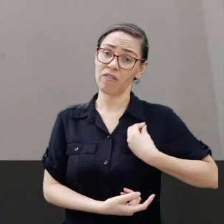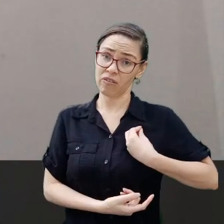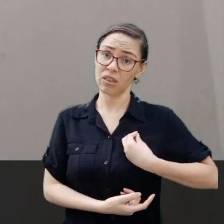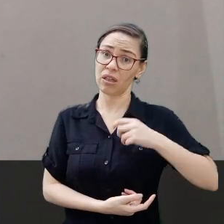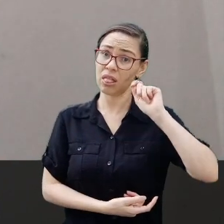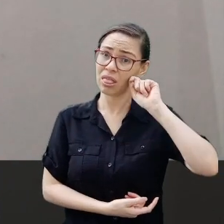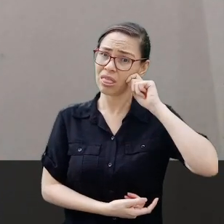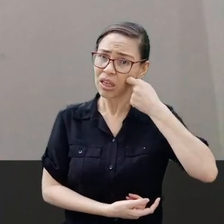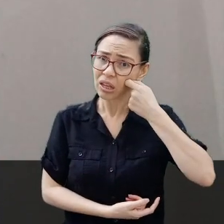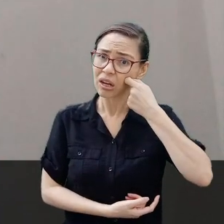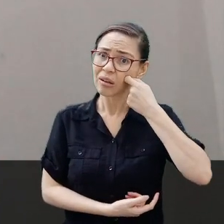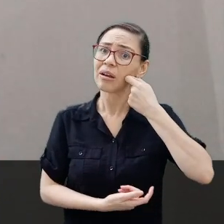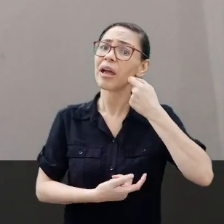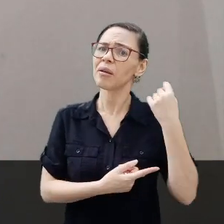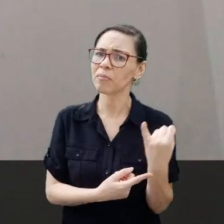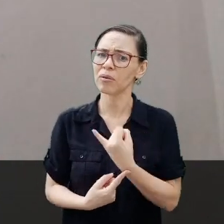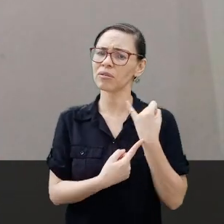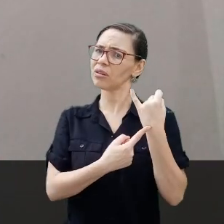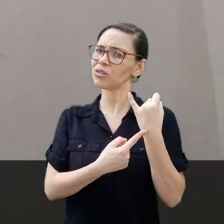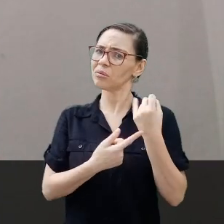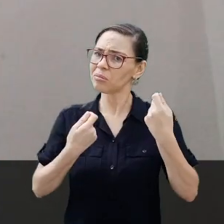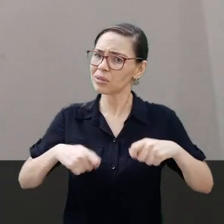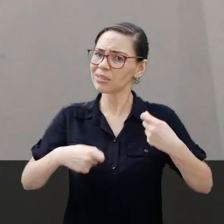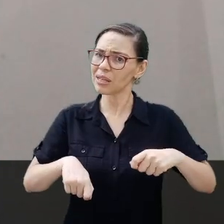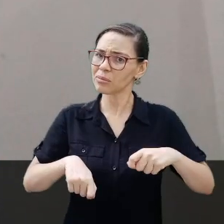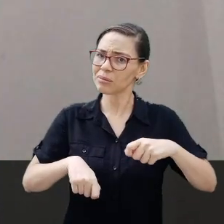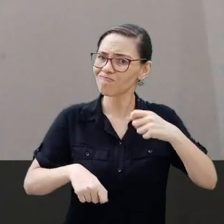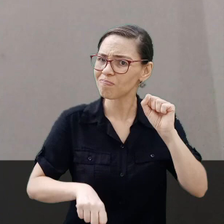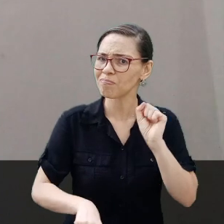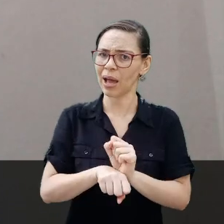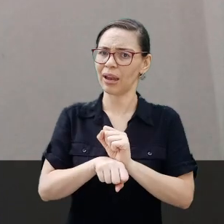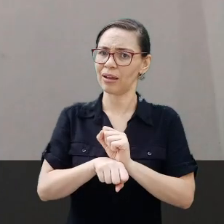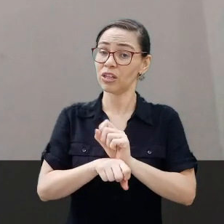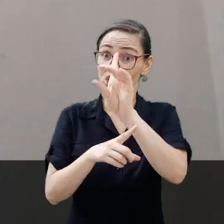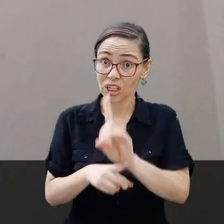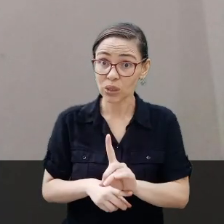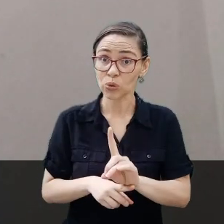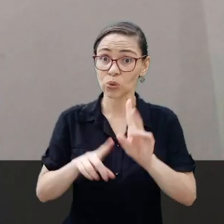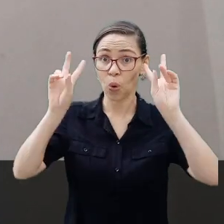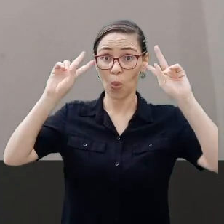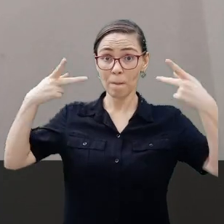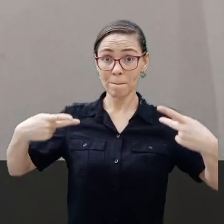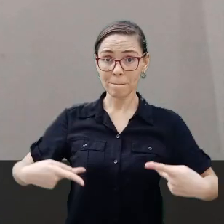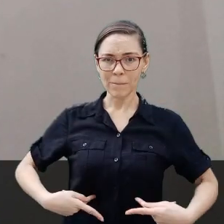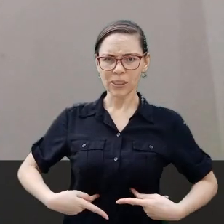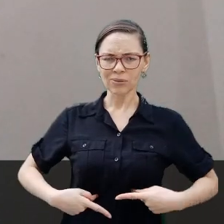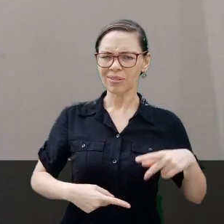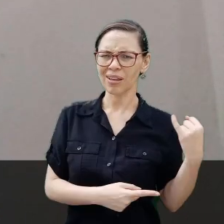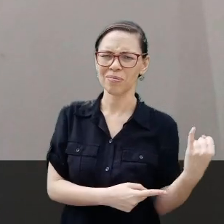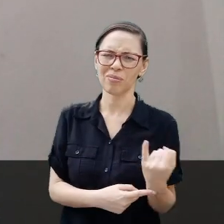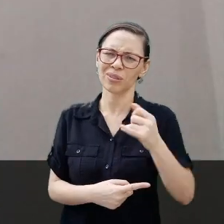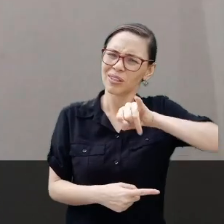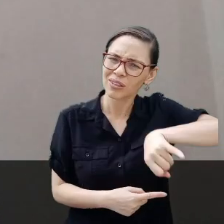negra que acontece há muito tempo e que a gente precisa romper. Quando falamos, então, na defesa dos direitos humanos,